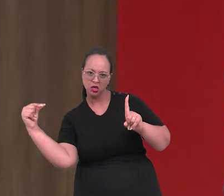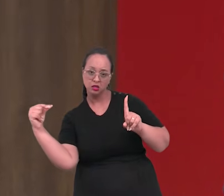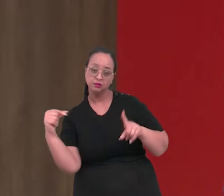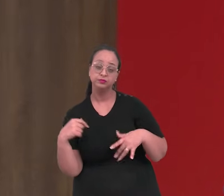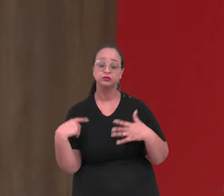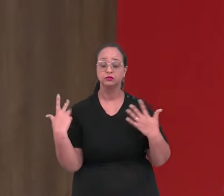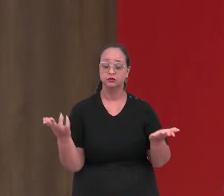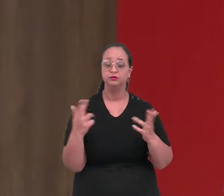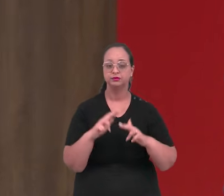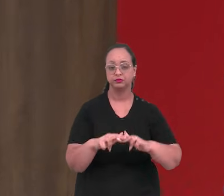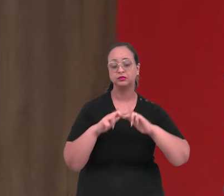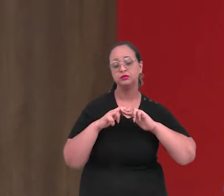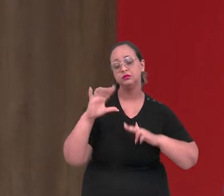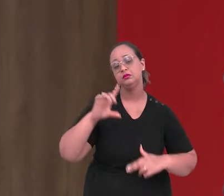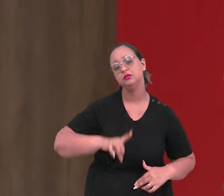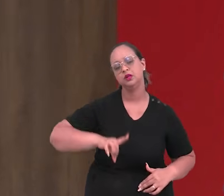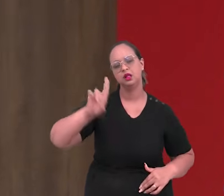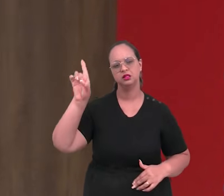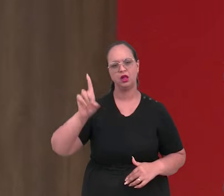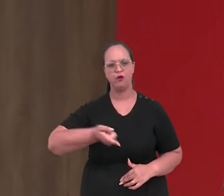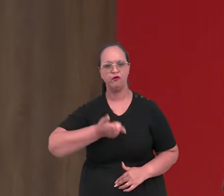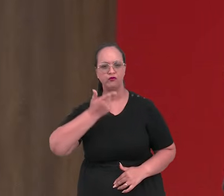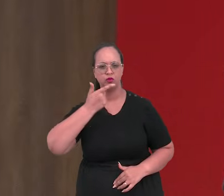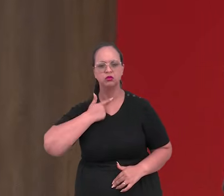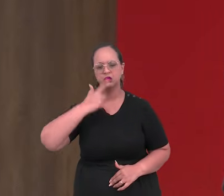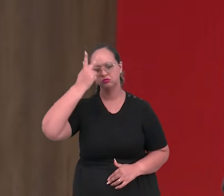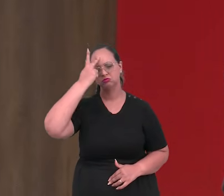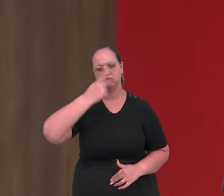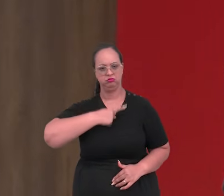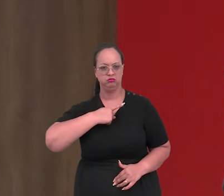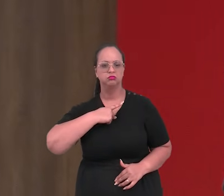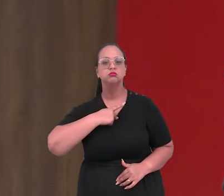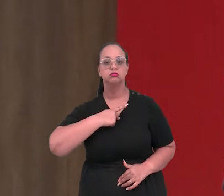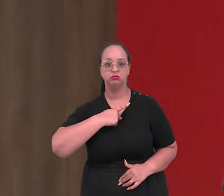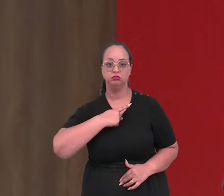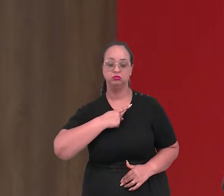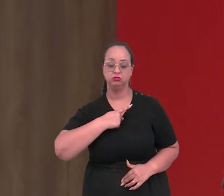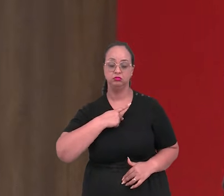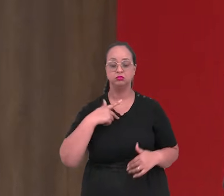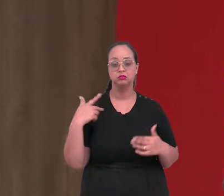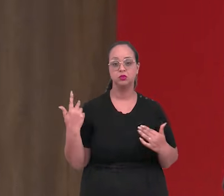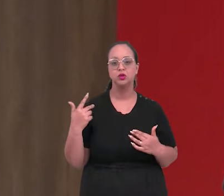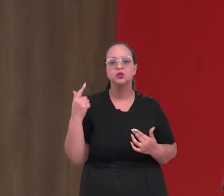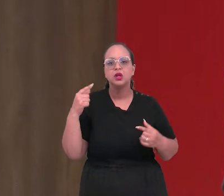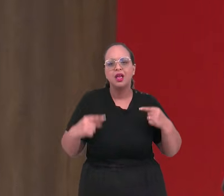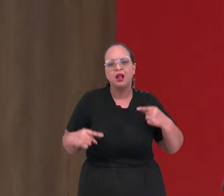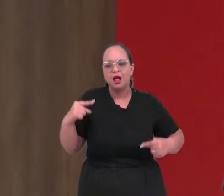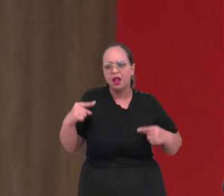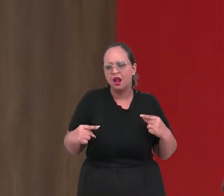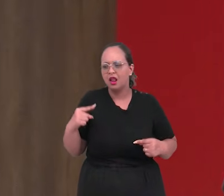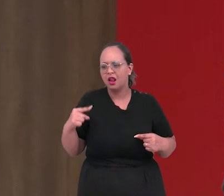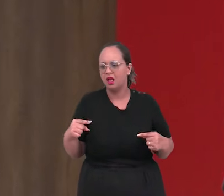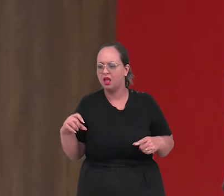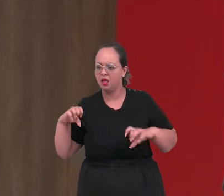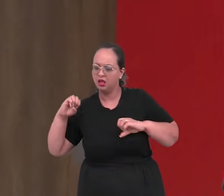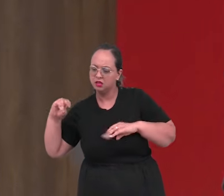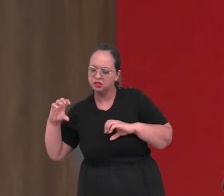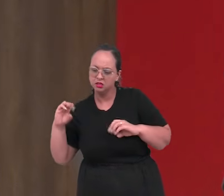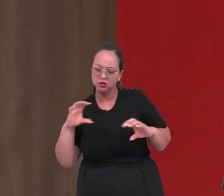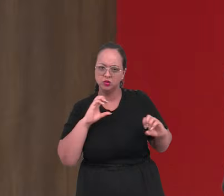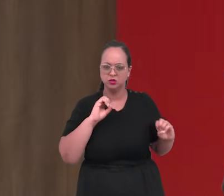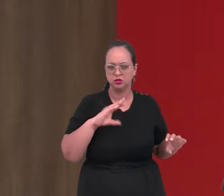vontade dele, ele vai assim como tem o livre-arbítrio, que Calvino pregava contra o livre-arbítrio também. Então, são ensinamentos